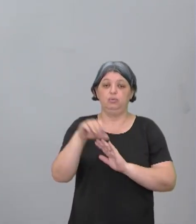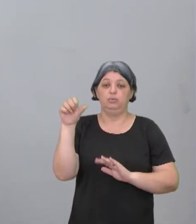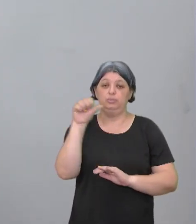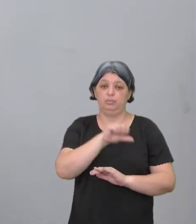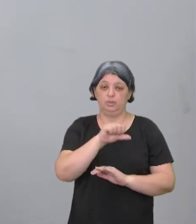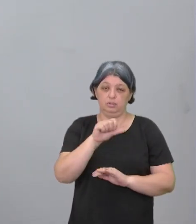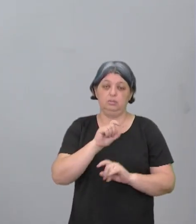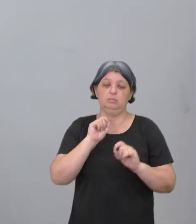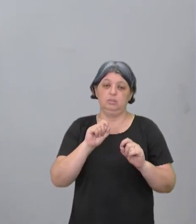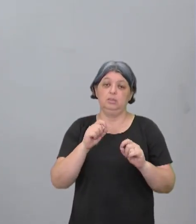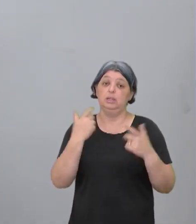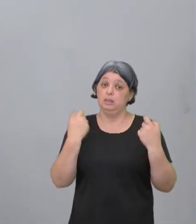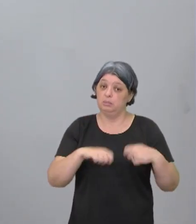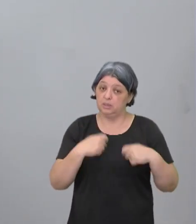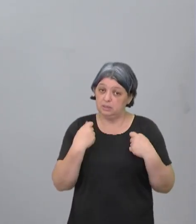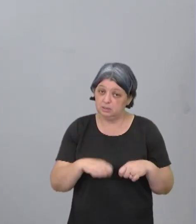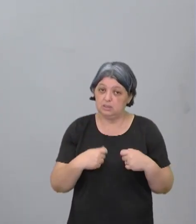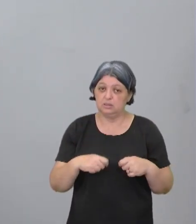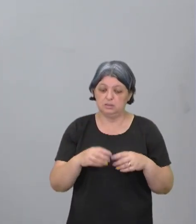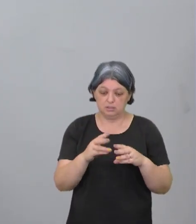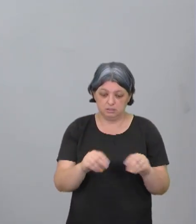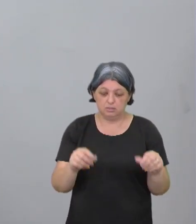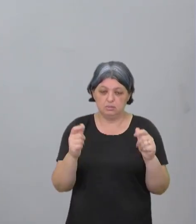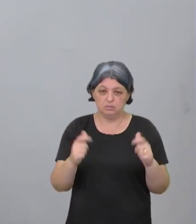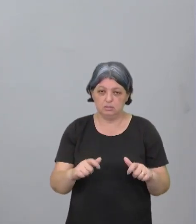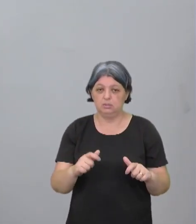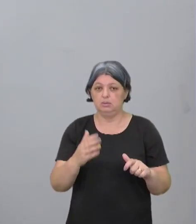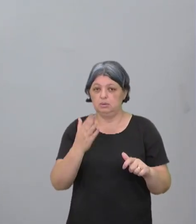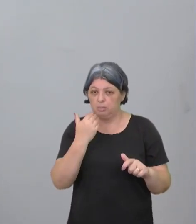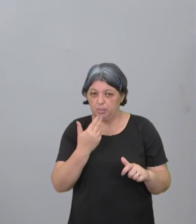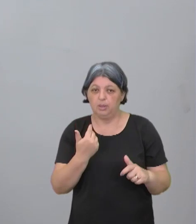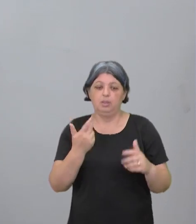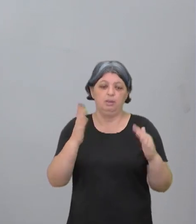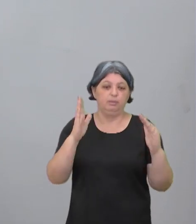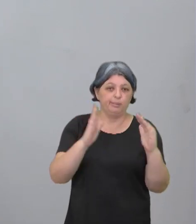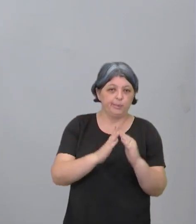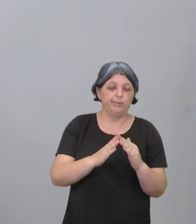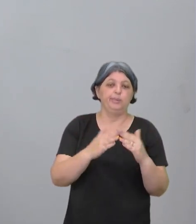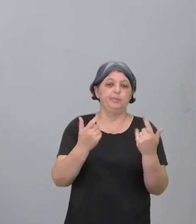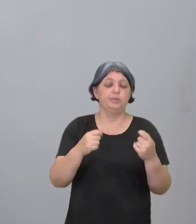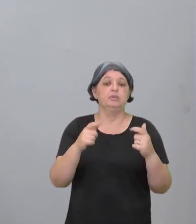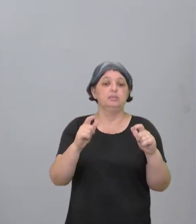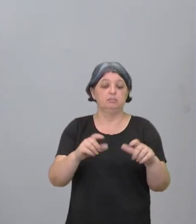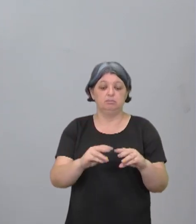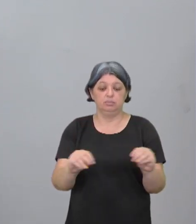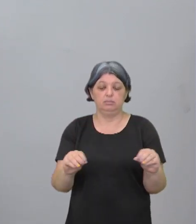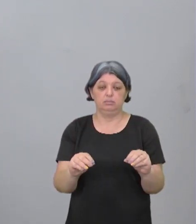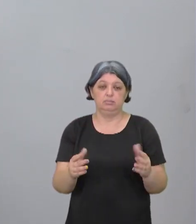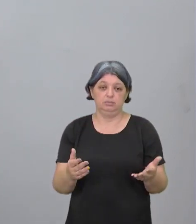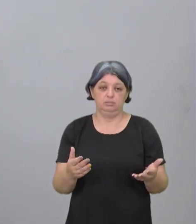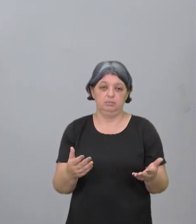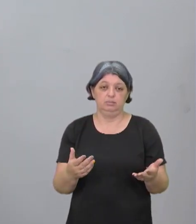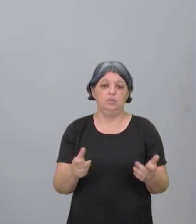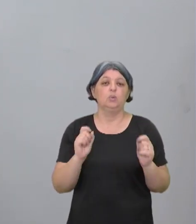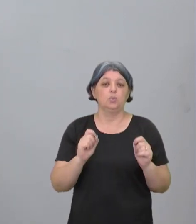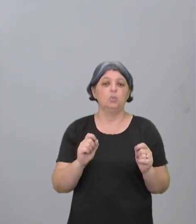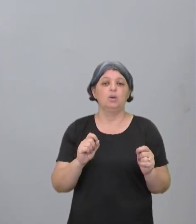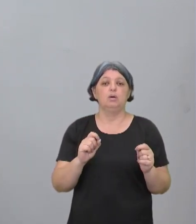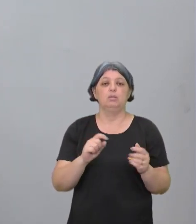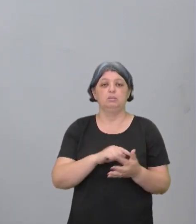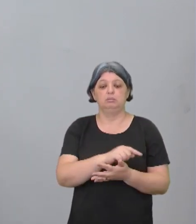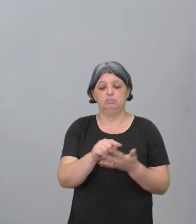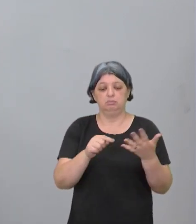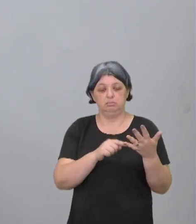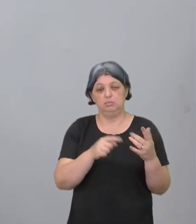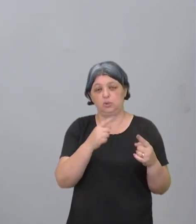precisa desse solo. Sem ele a gente não tem onde morar, não tem onde comer e não tem mais nada. Então, quais são os objetivos que nós temos